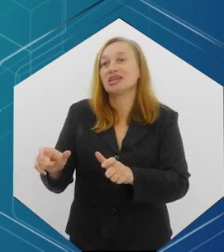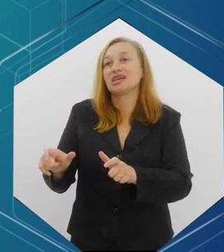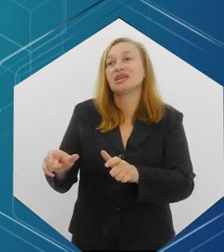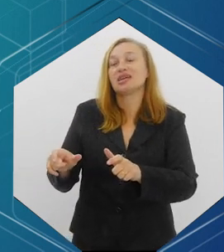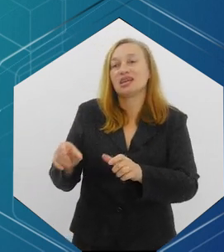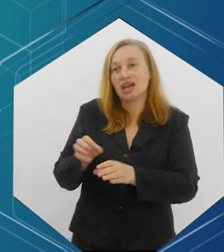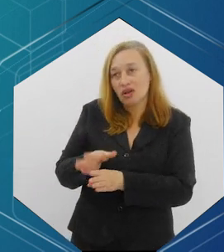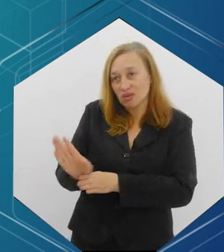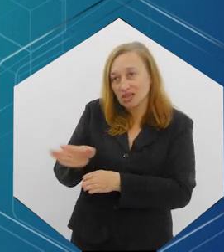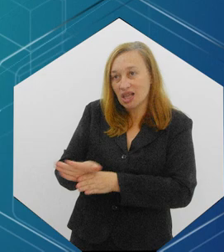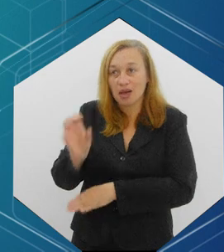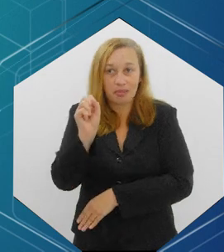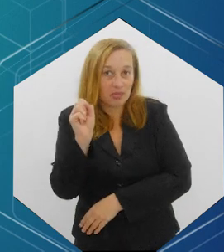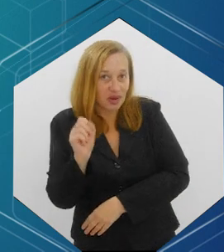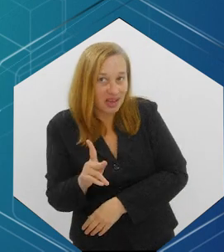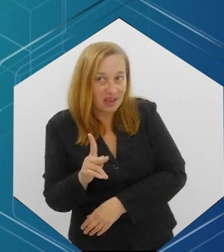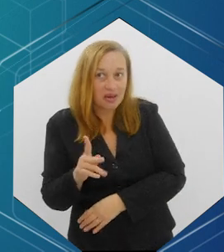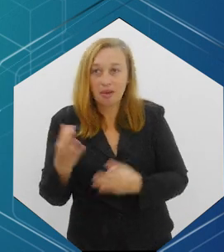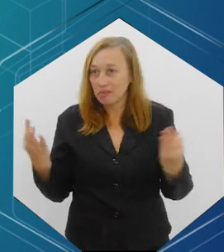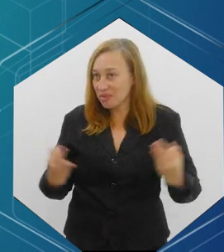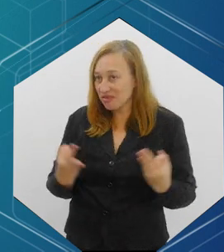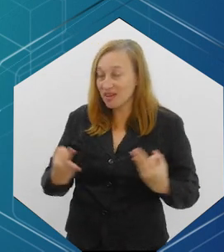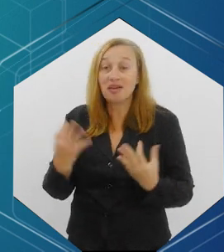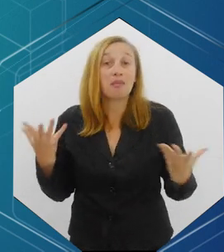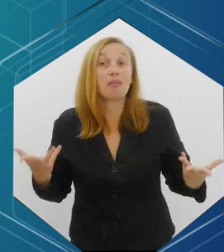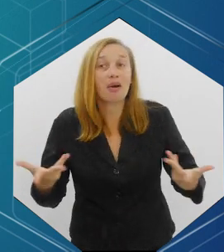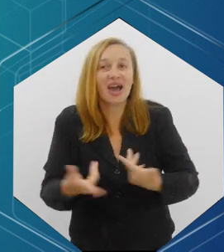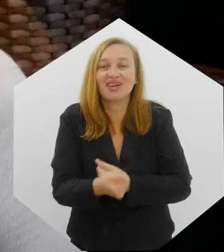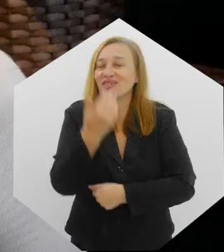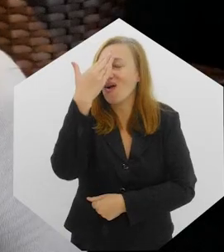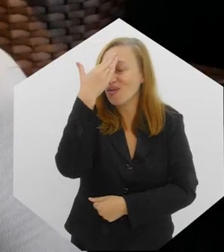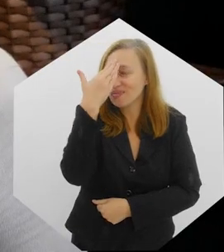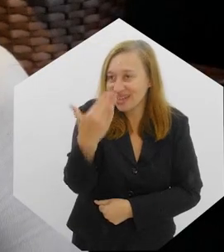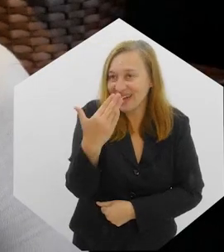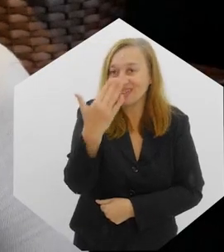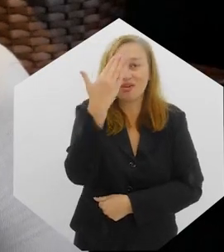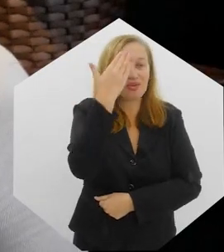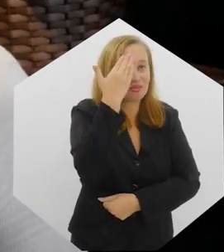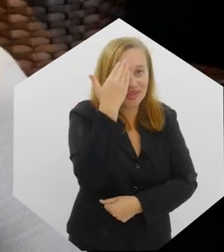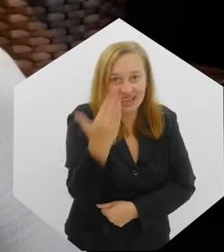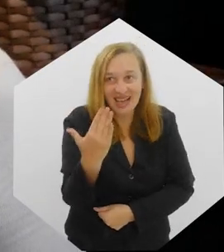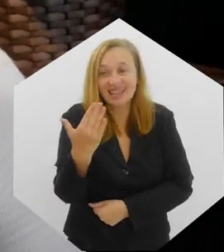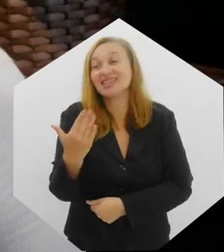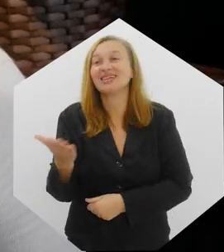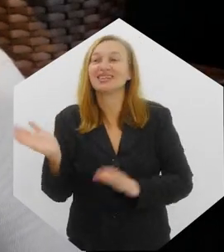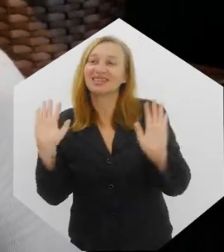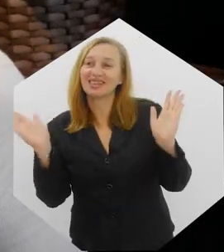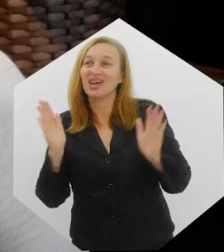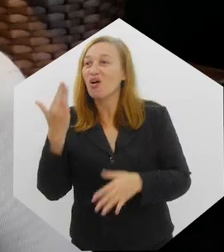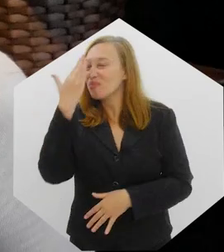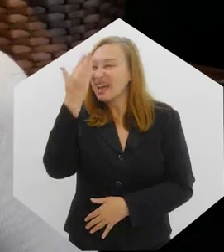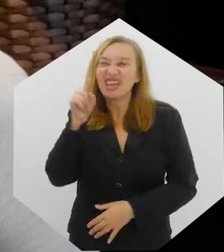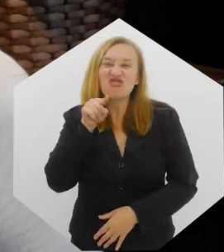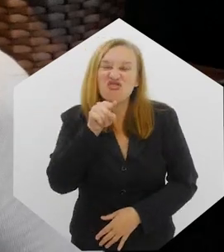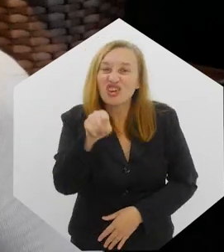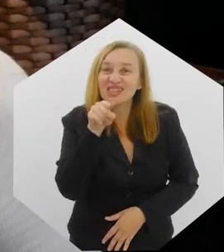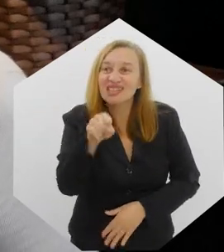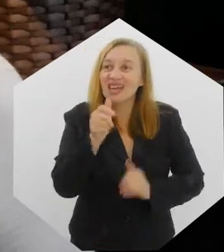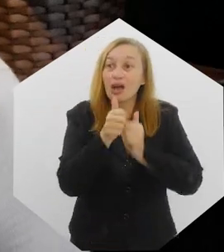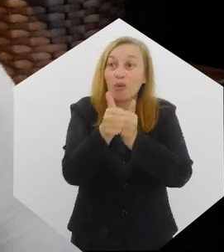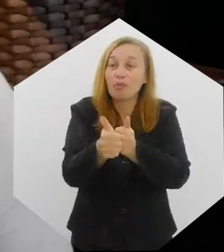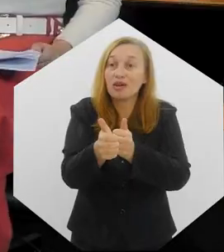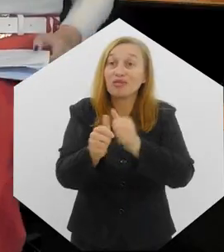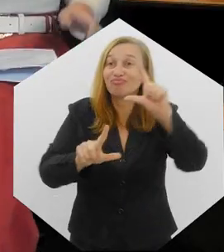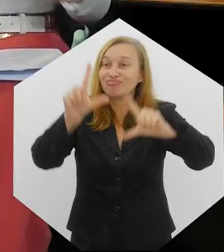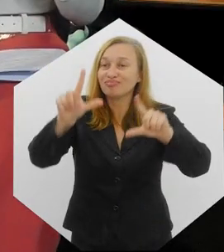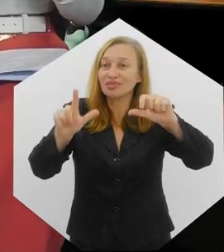perfil e trazer esse paciente para você. Ok? Perfeito. Maravilha, muito obrigada mesmo, até